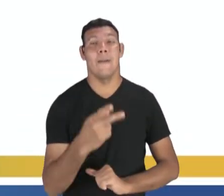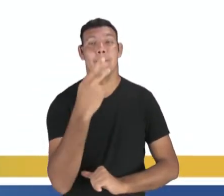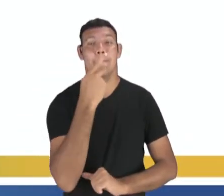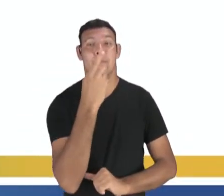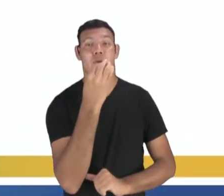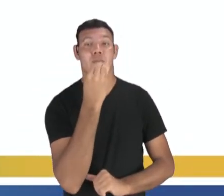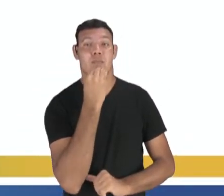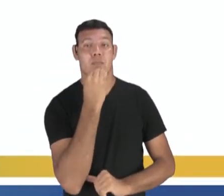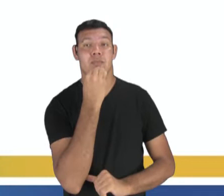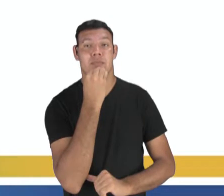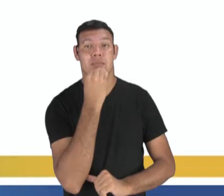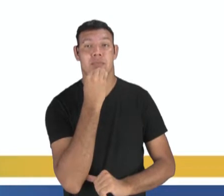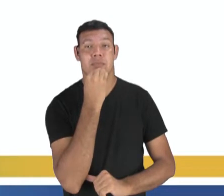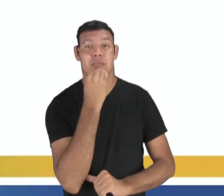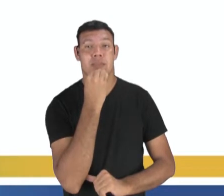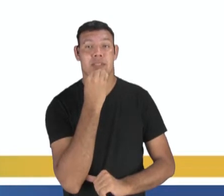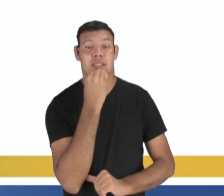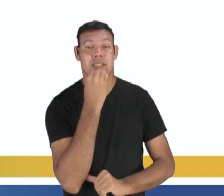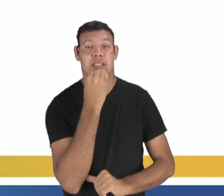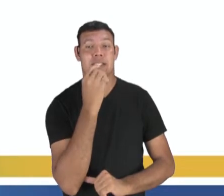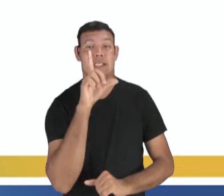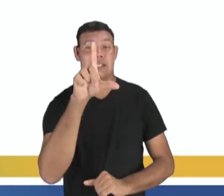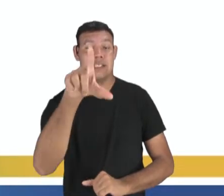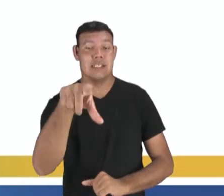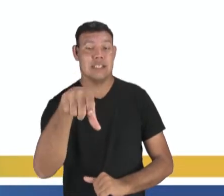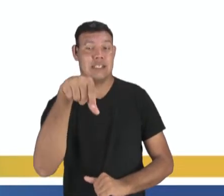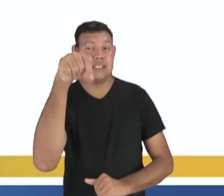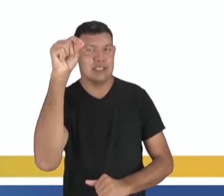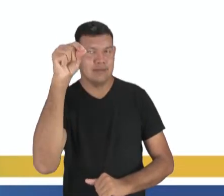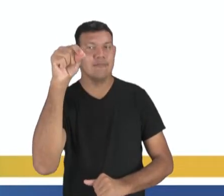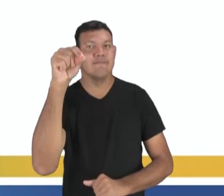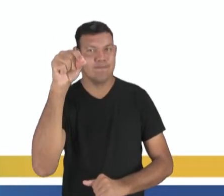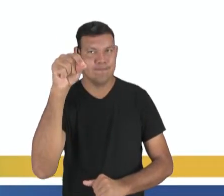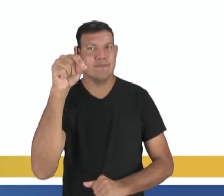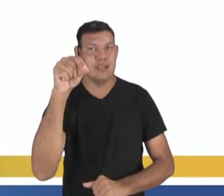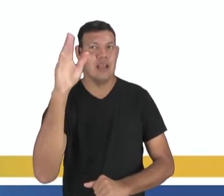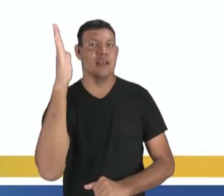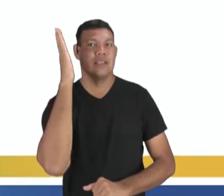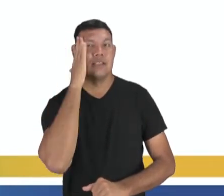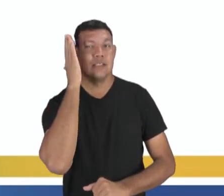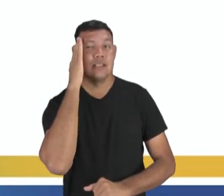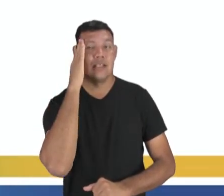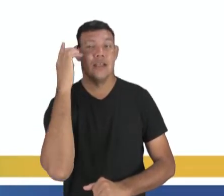a probabilidade daquele aluno escolhido